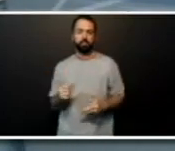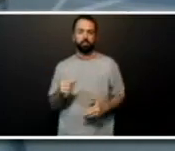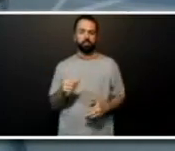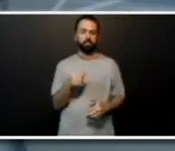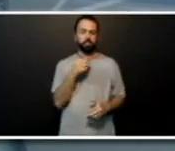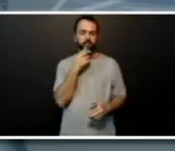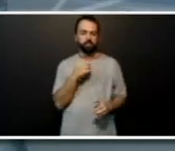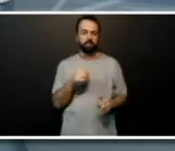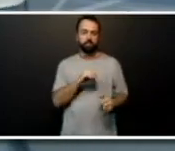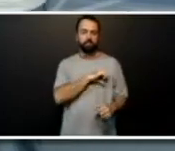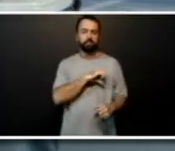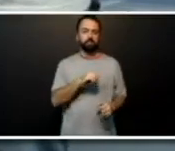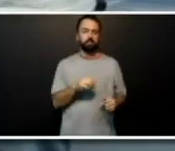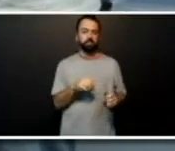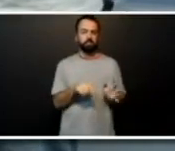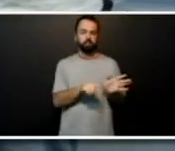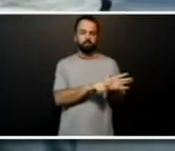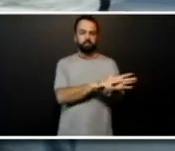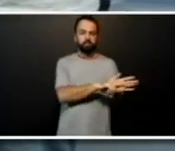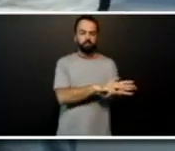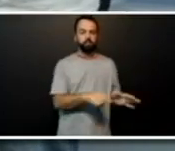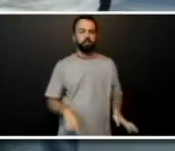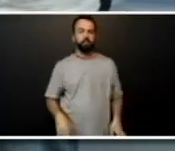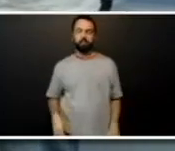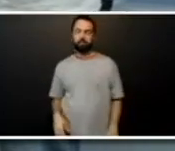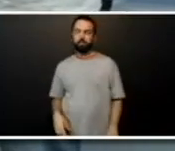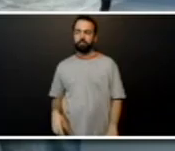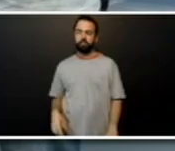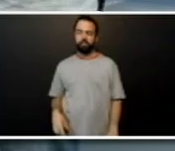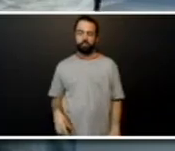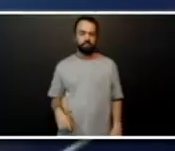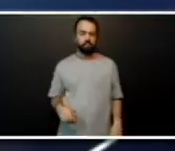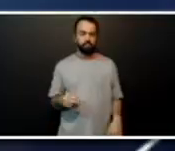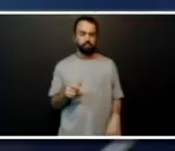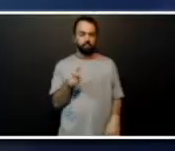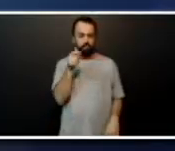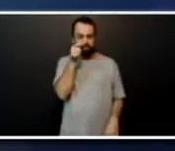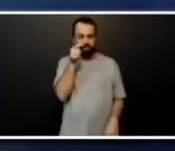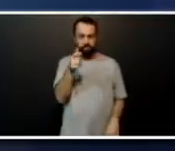Vocês já devem ter visto em alguns lugares,